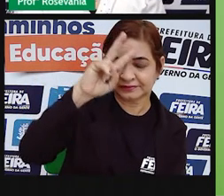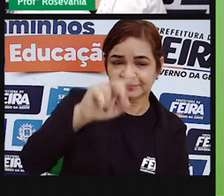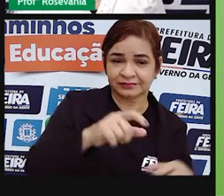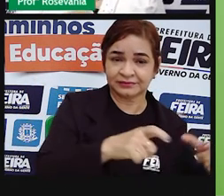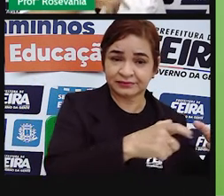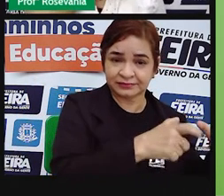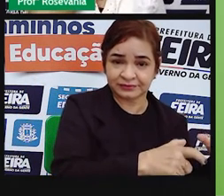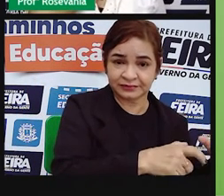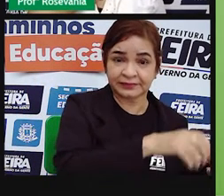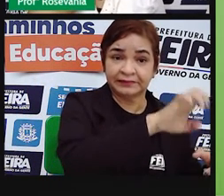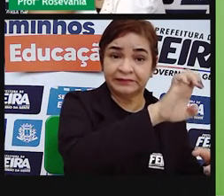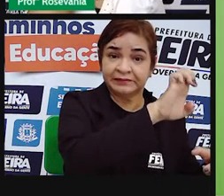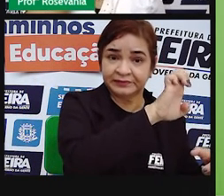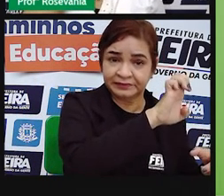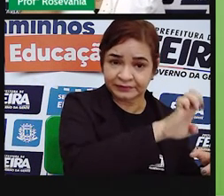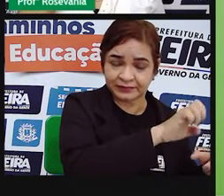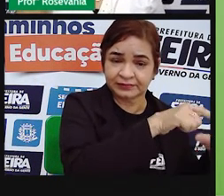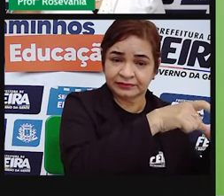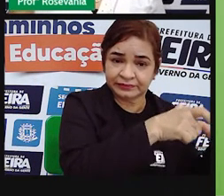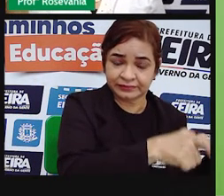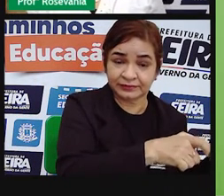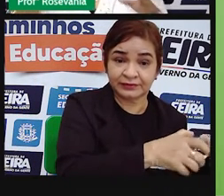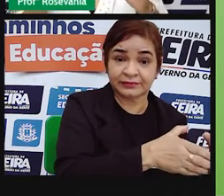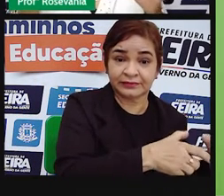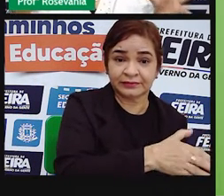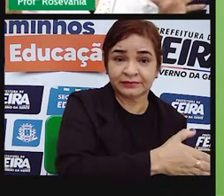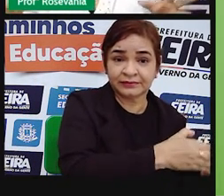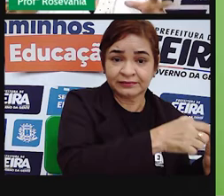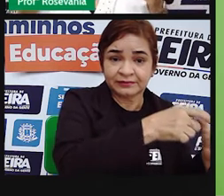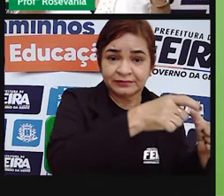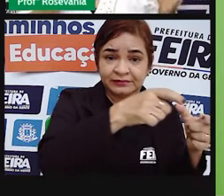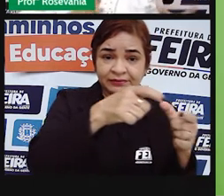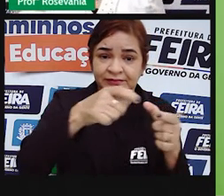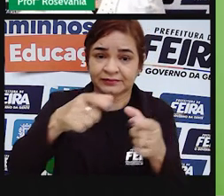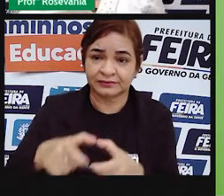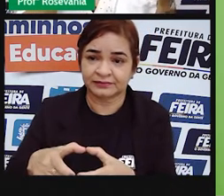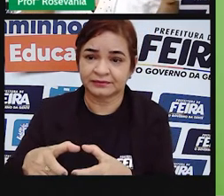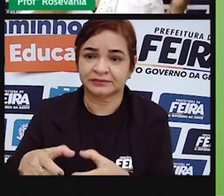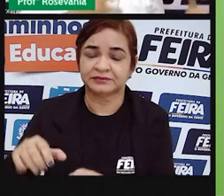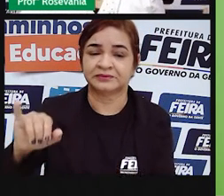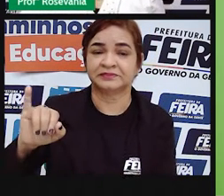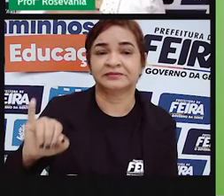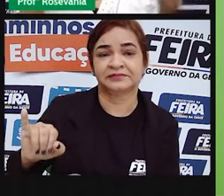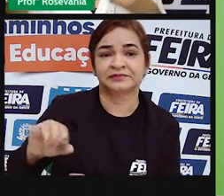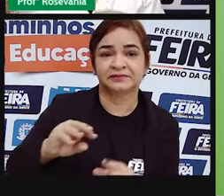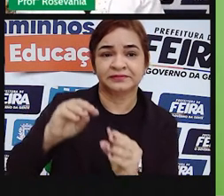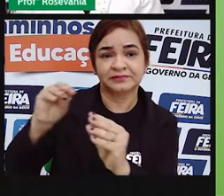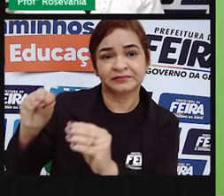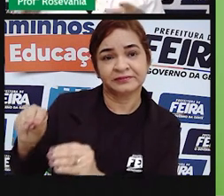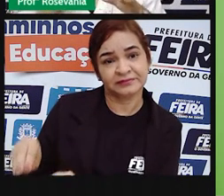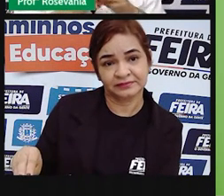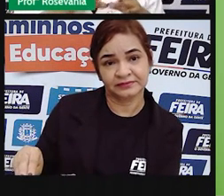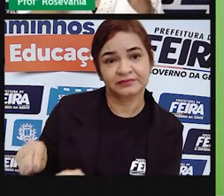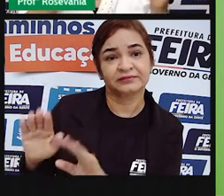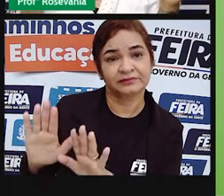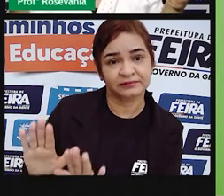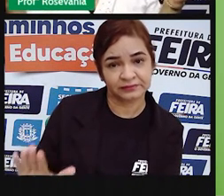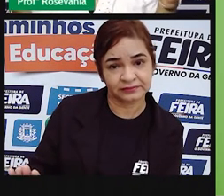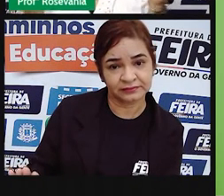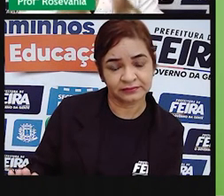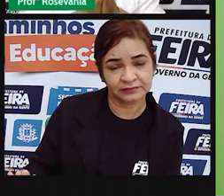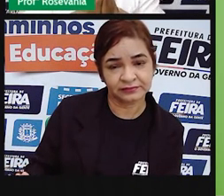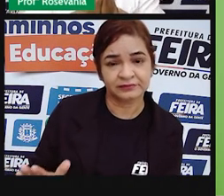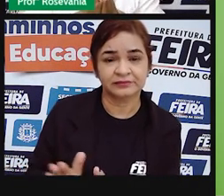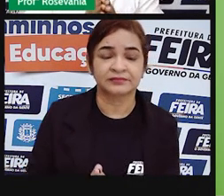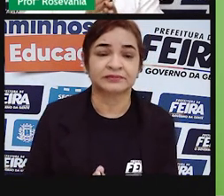a letra I. Então, ele tem uma linha, né, que liga os dois. Esse processo de emigração e imigração, eles